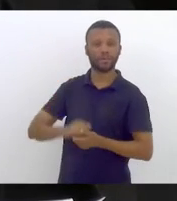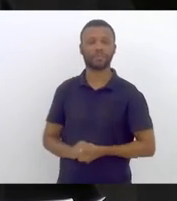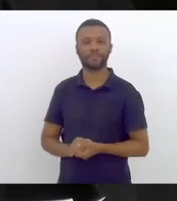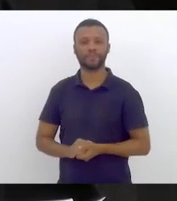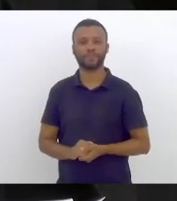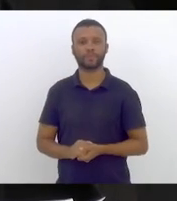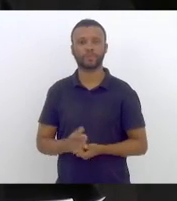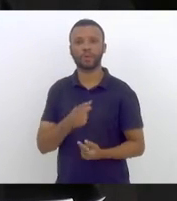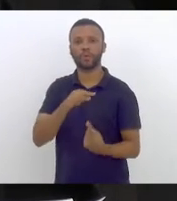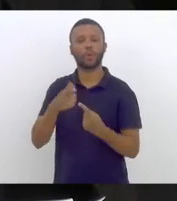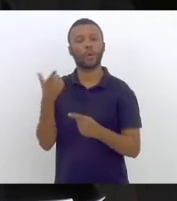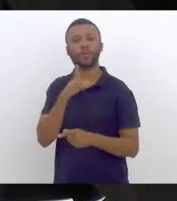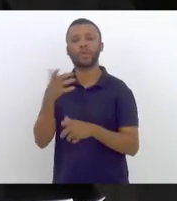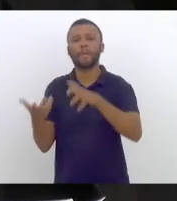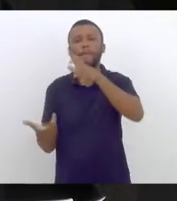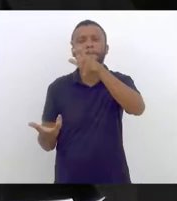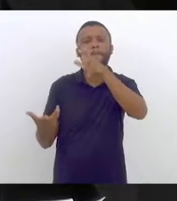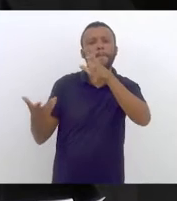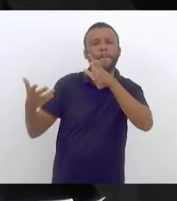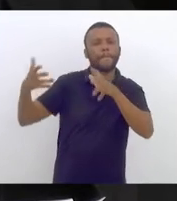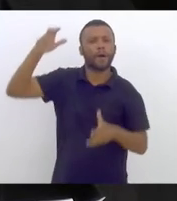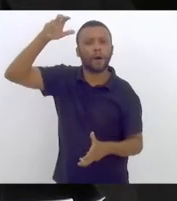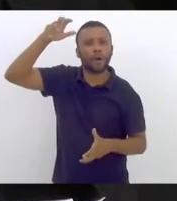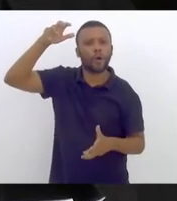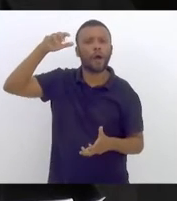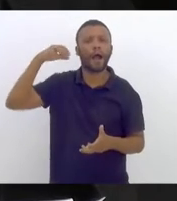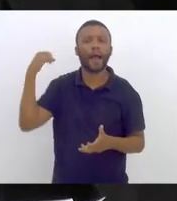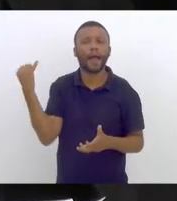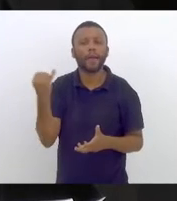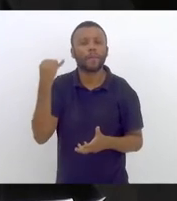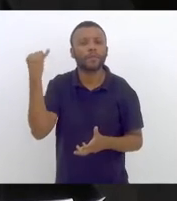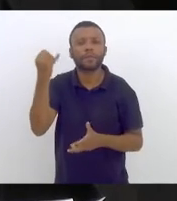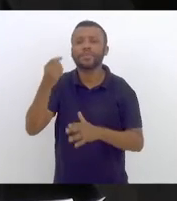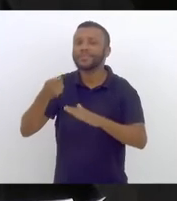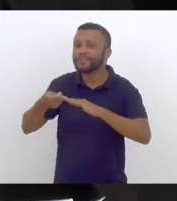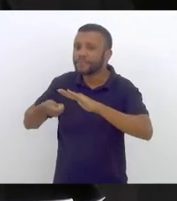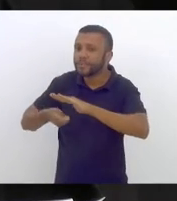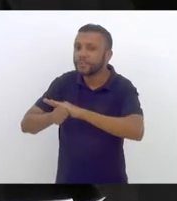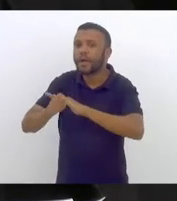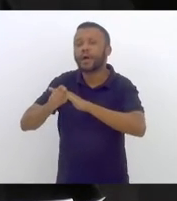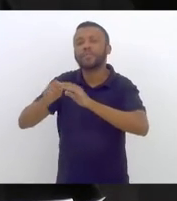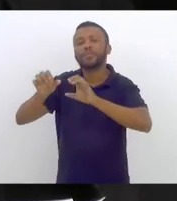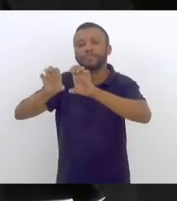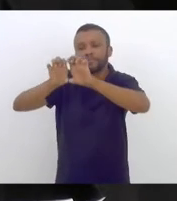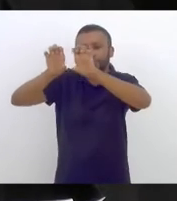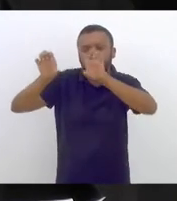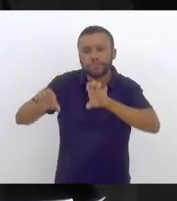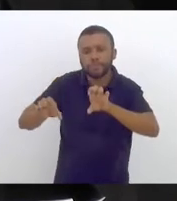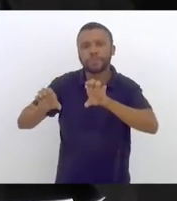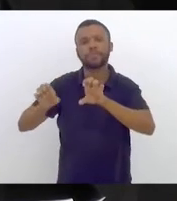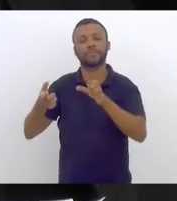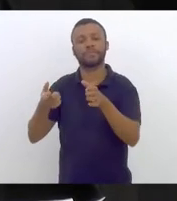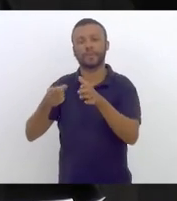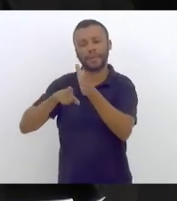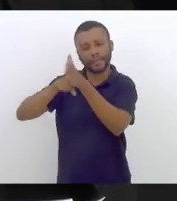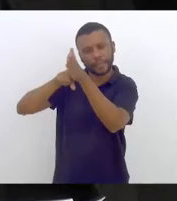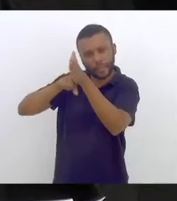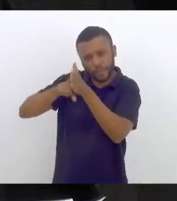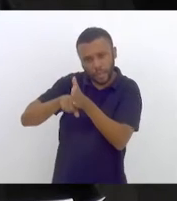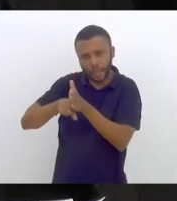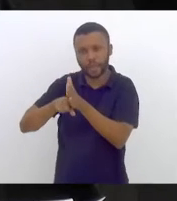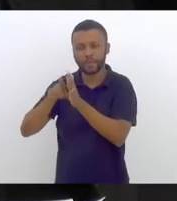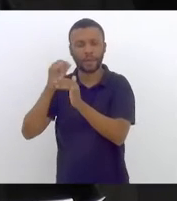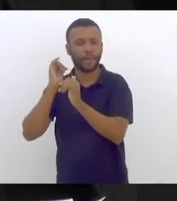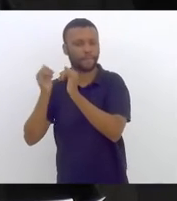para dar uma virada na política de segurança, é vital investimentos estratégicos em inteligência, em tecnologia, em